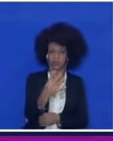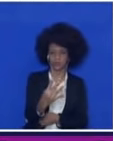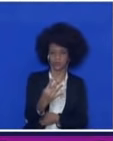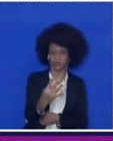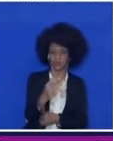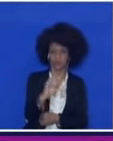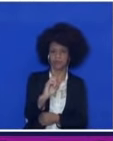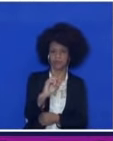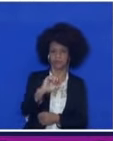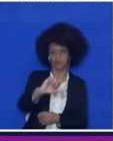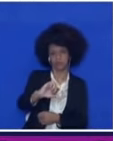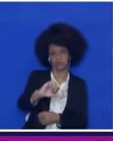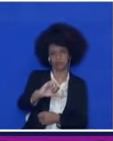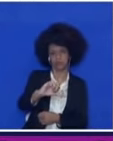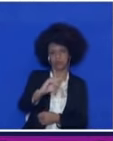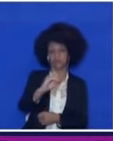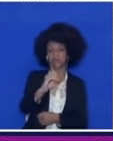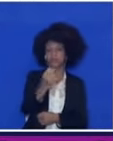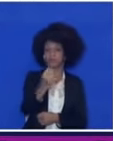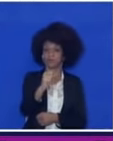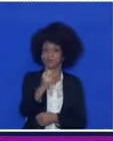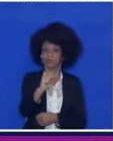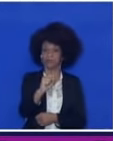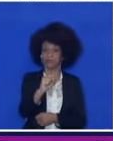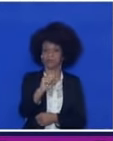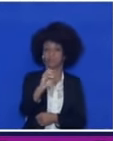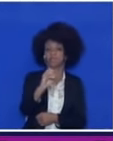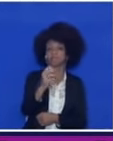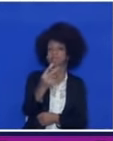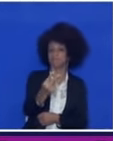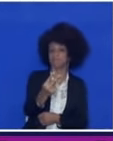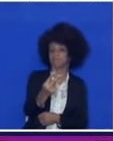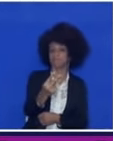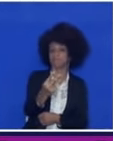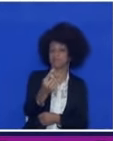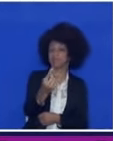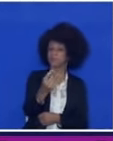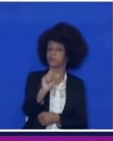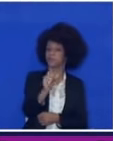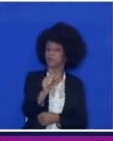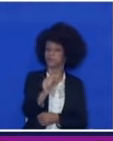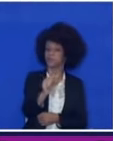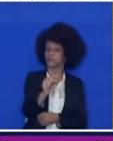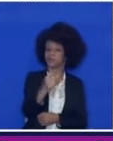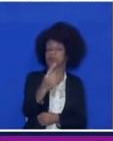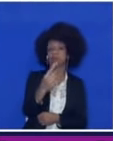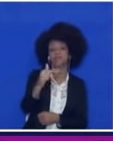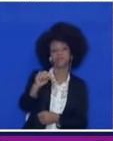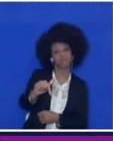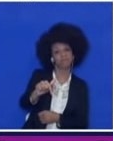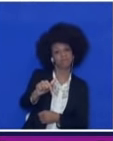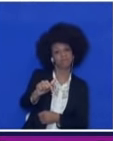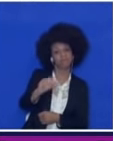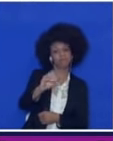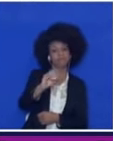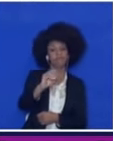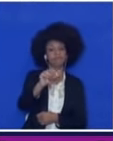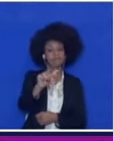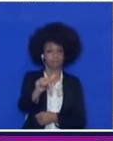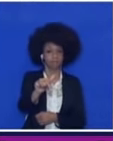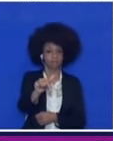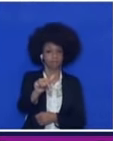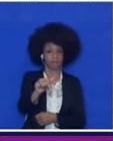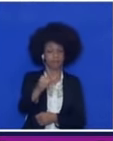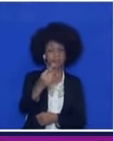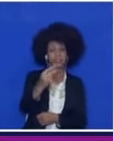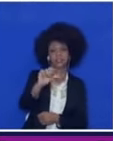14, 09, 08, 02, 18, 17,